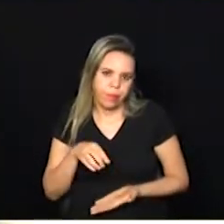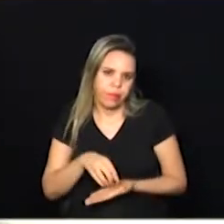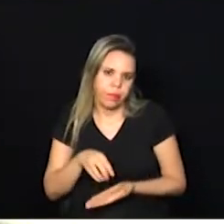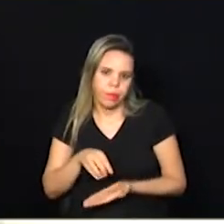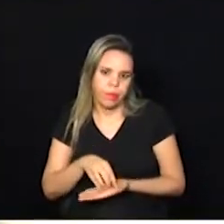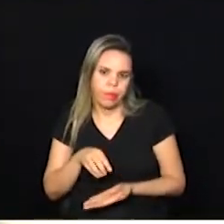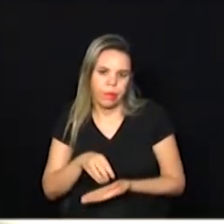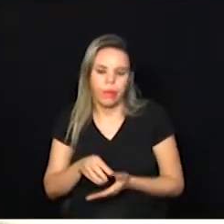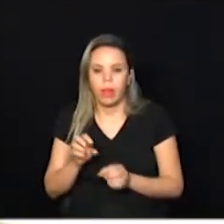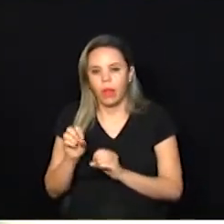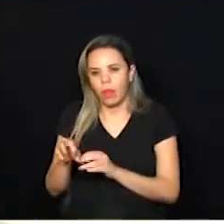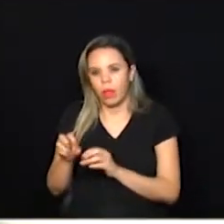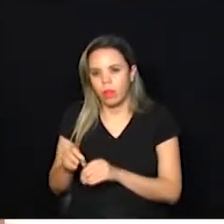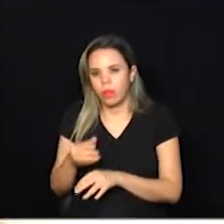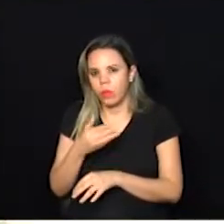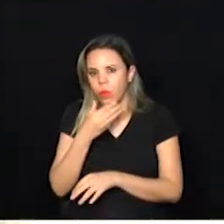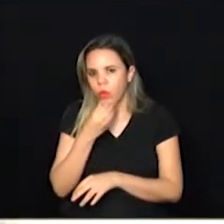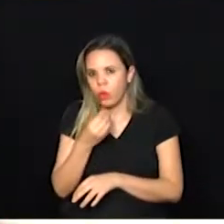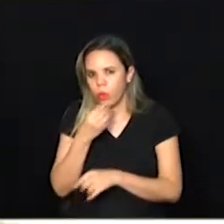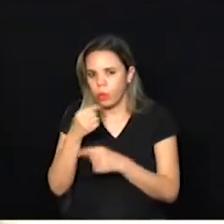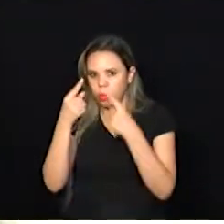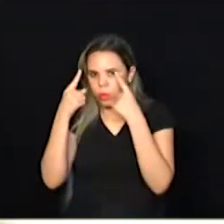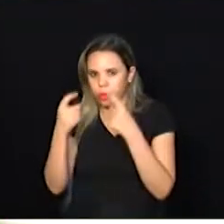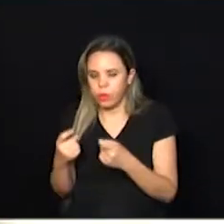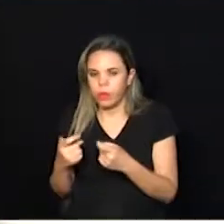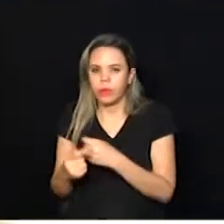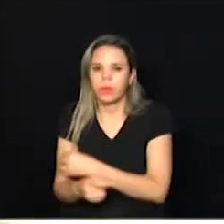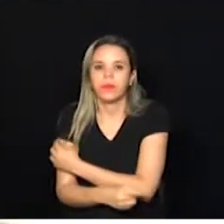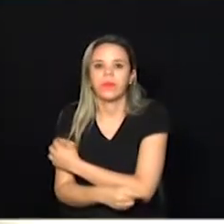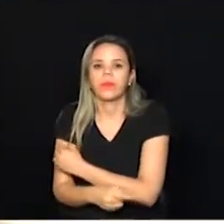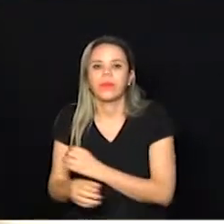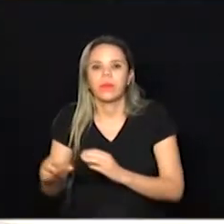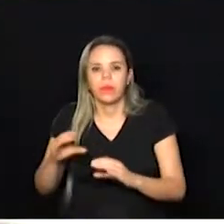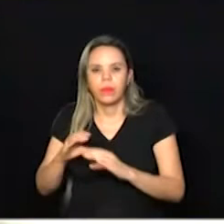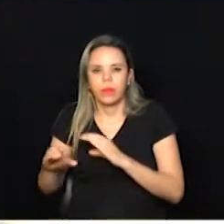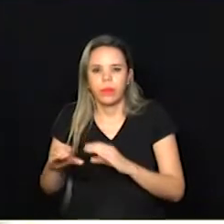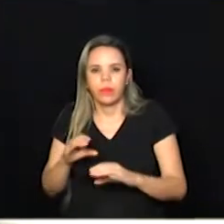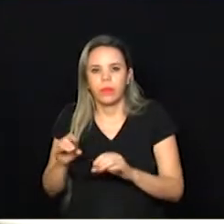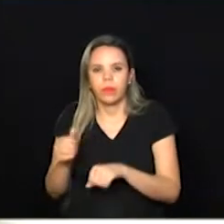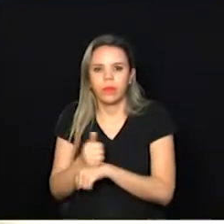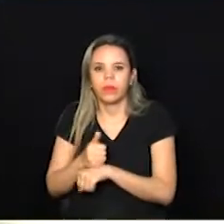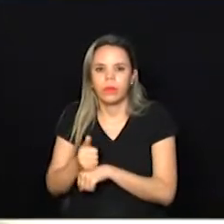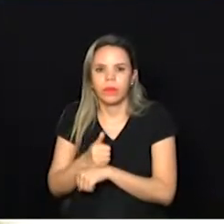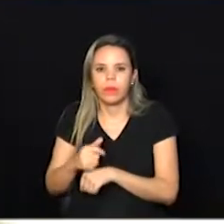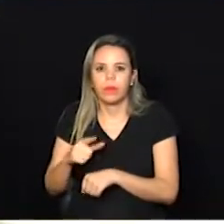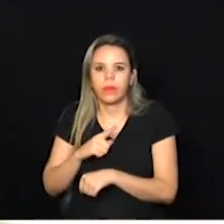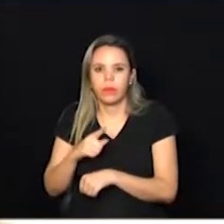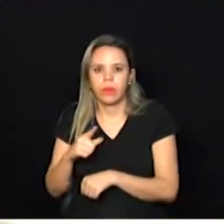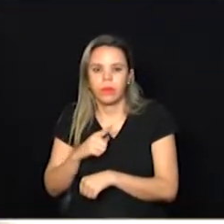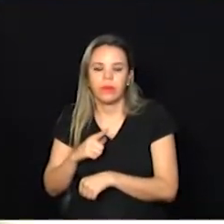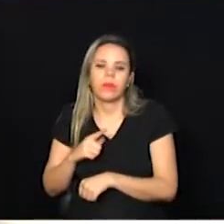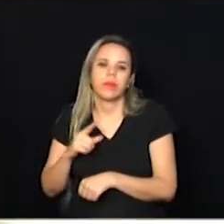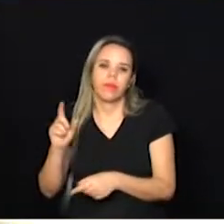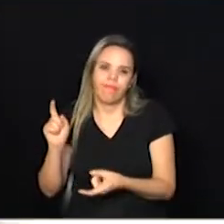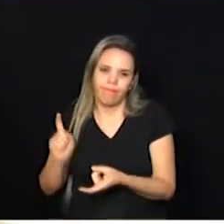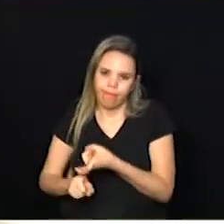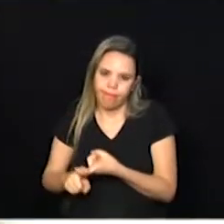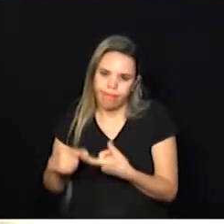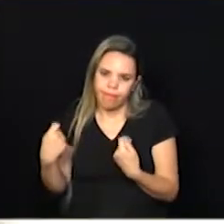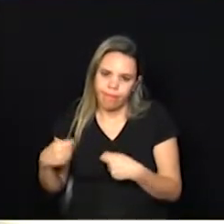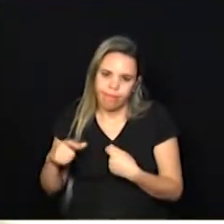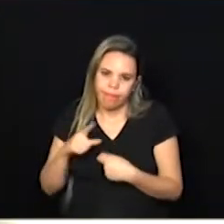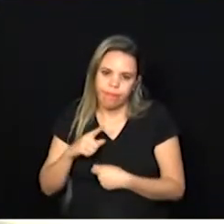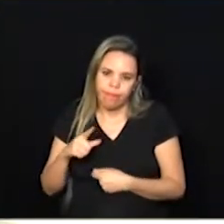de Reeducação do Autor de Violência, funcione em articulação Cavara especializada, porque tem que ser uma penalidade, né, na